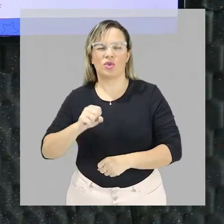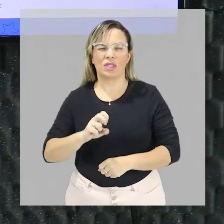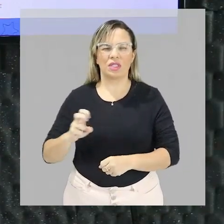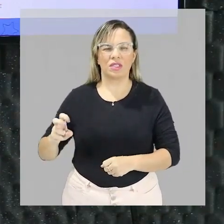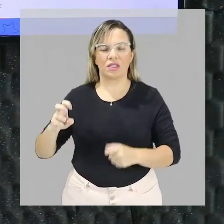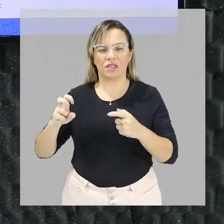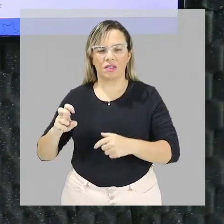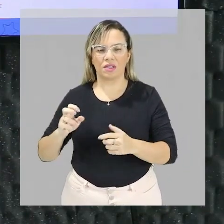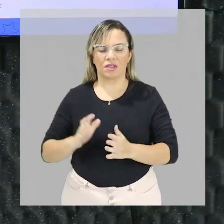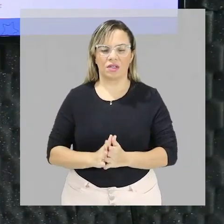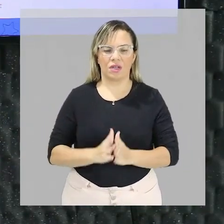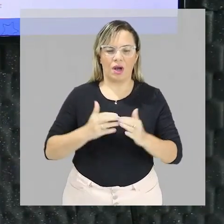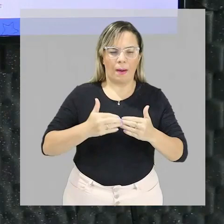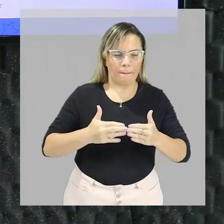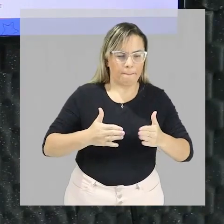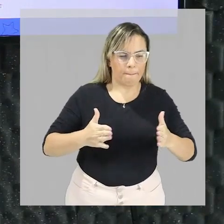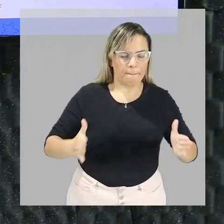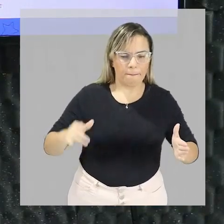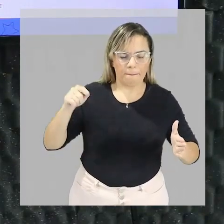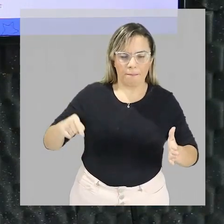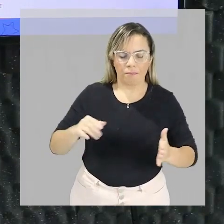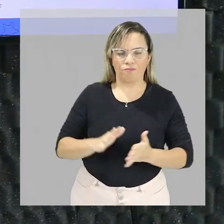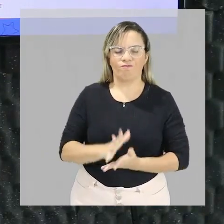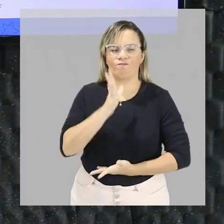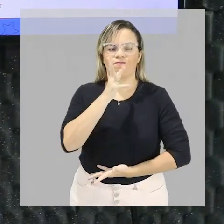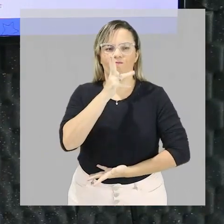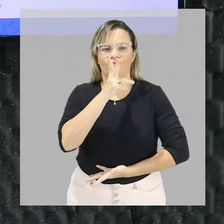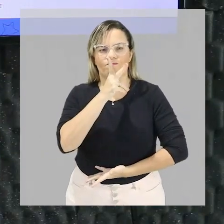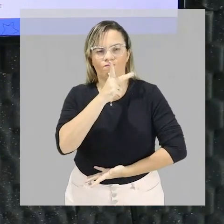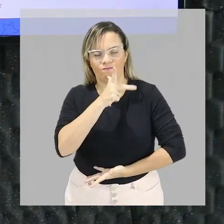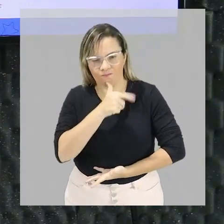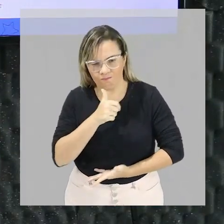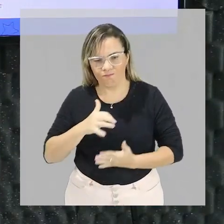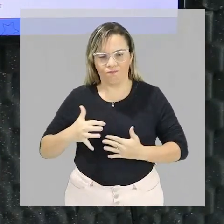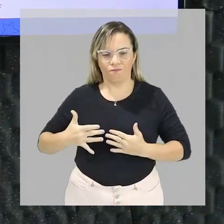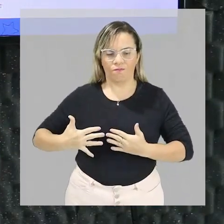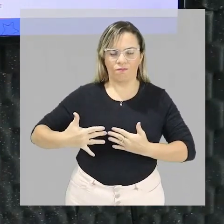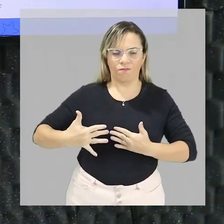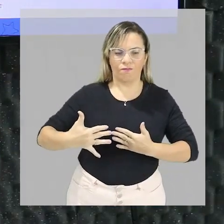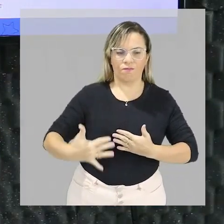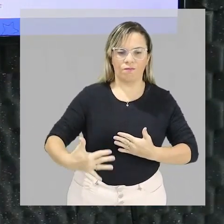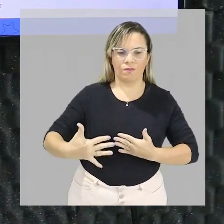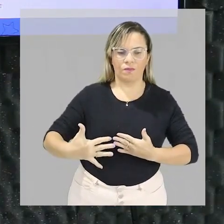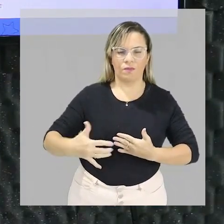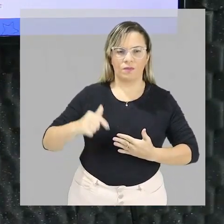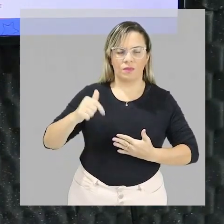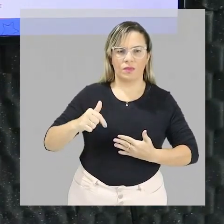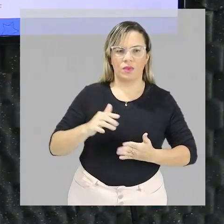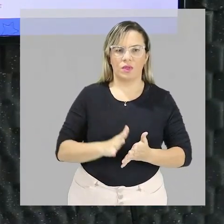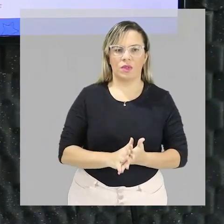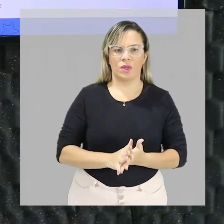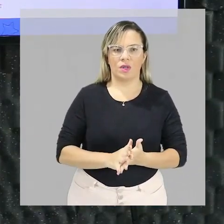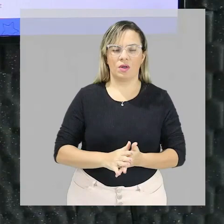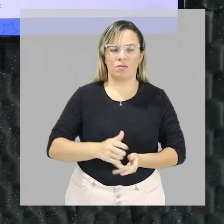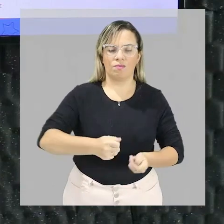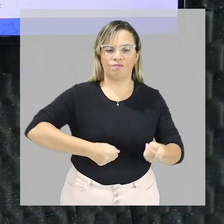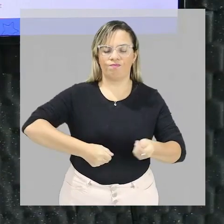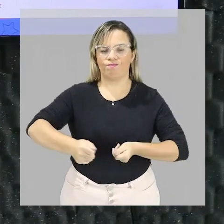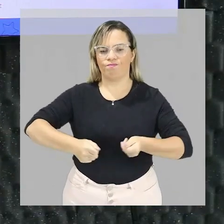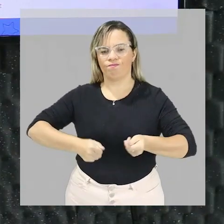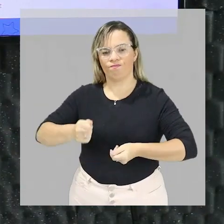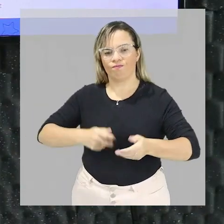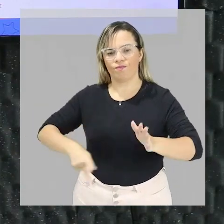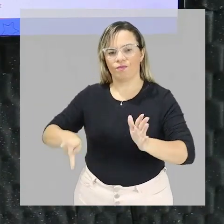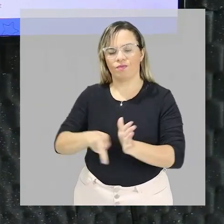momento de abertura. Uma abertura lenta, uma abertura gradual e uma abertura, na verdade, negociada pelos